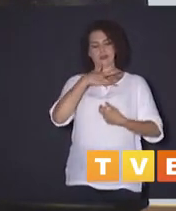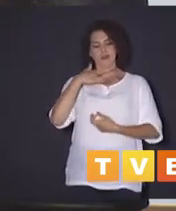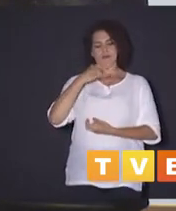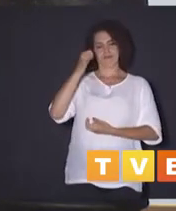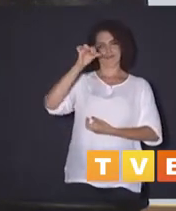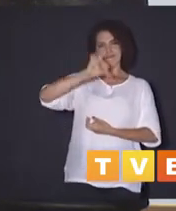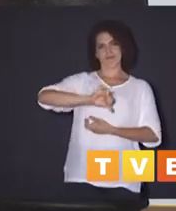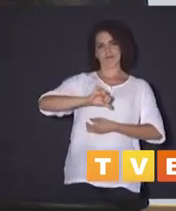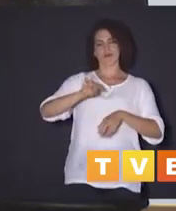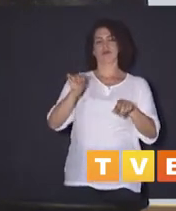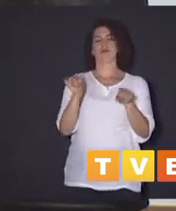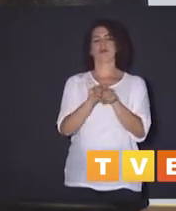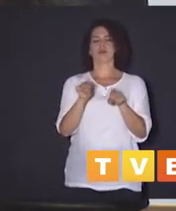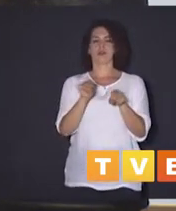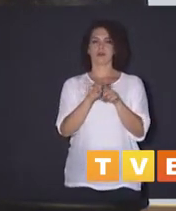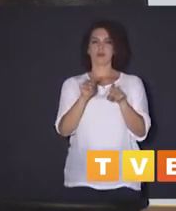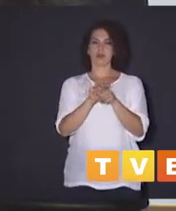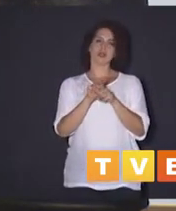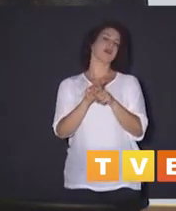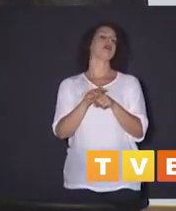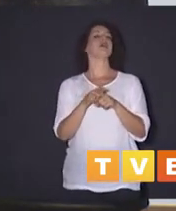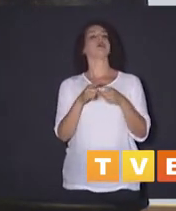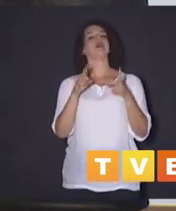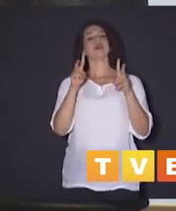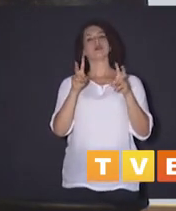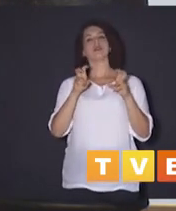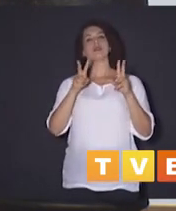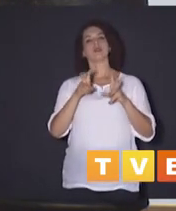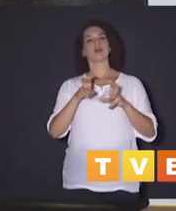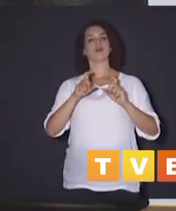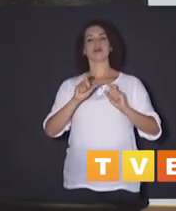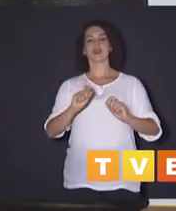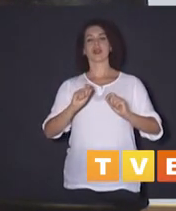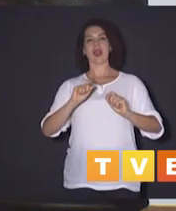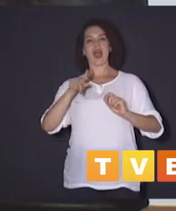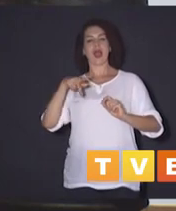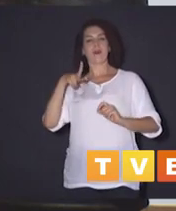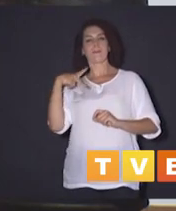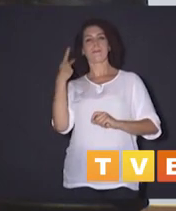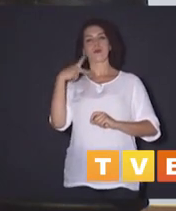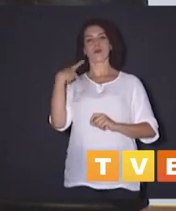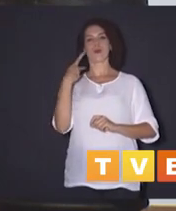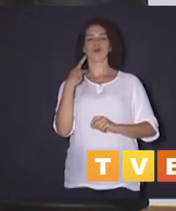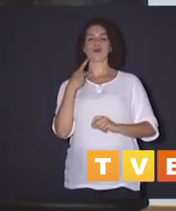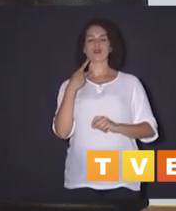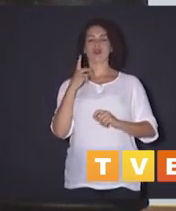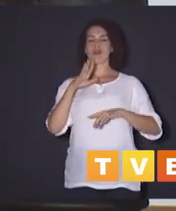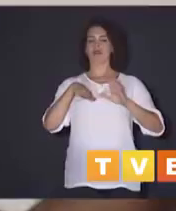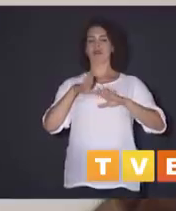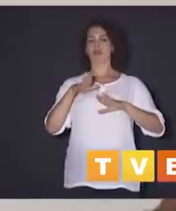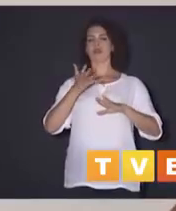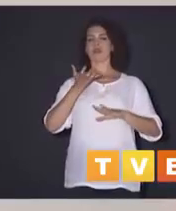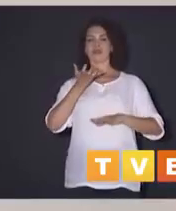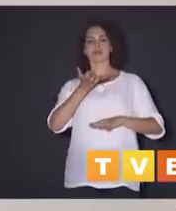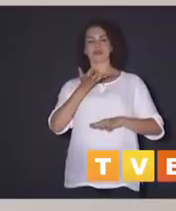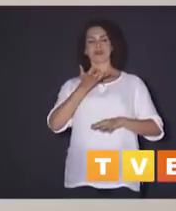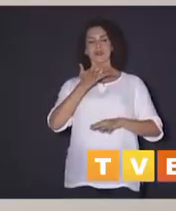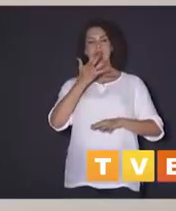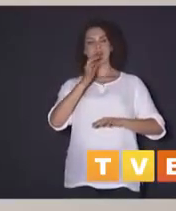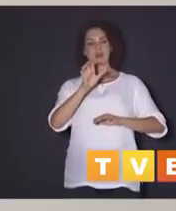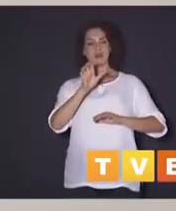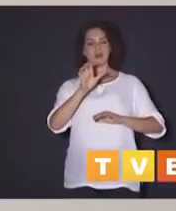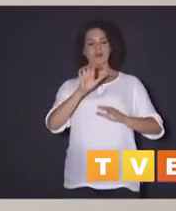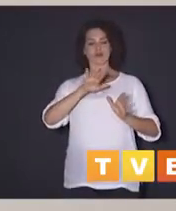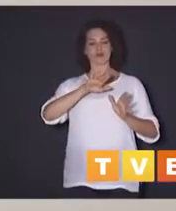consequentemente também mesmo nessa questão do ato político né às vezes a gente quer mudar tirar um político